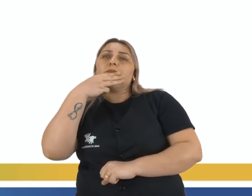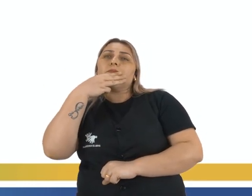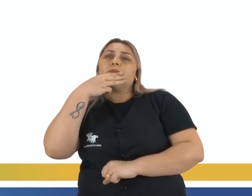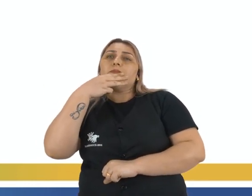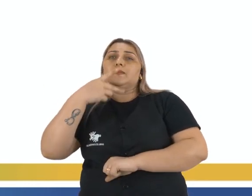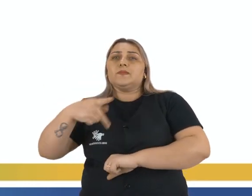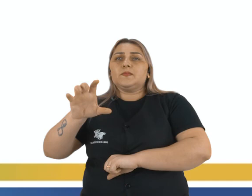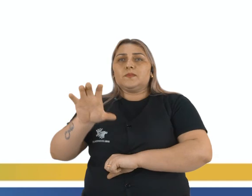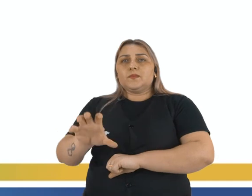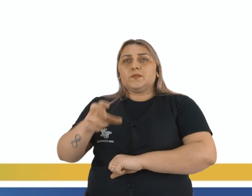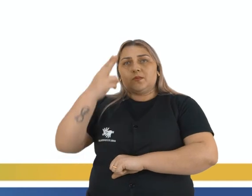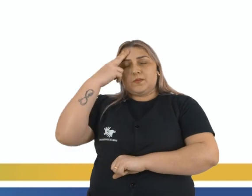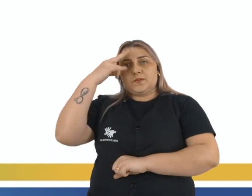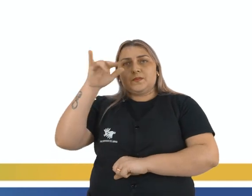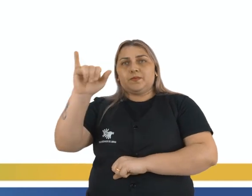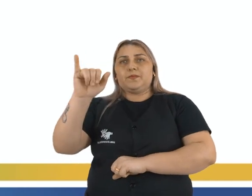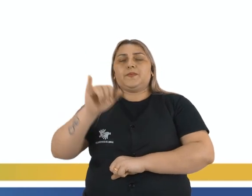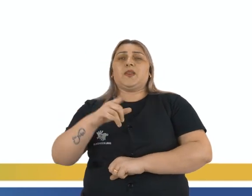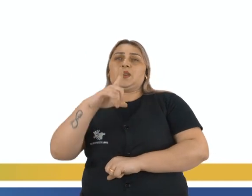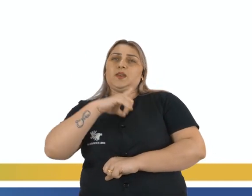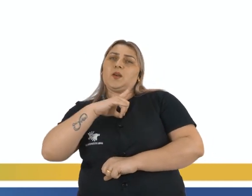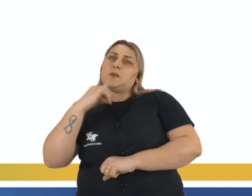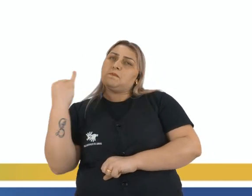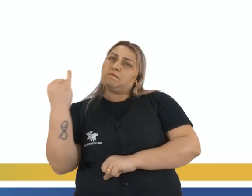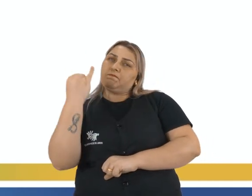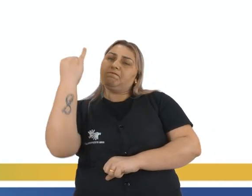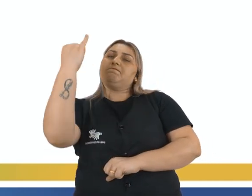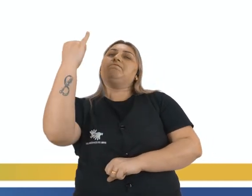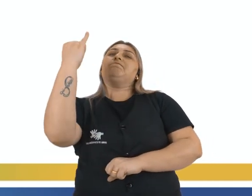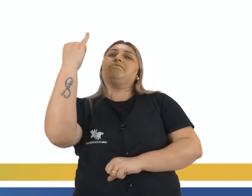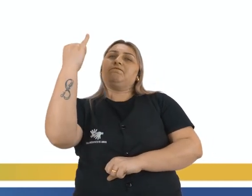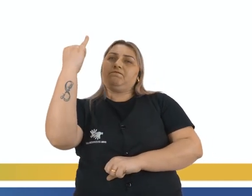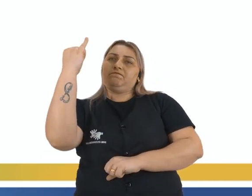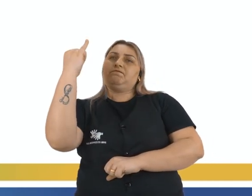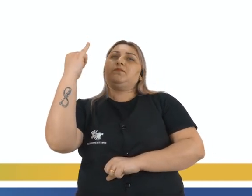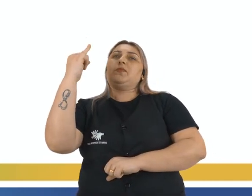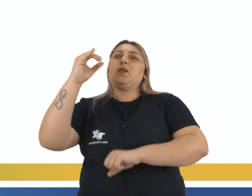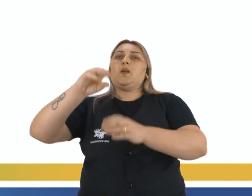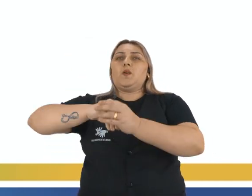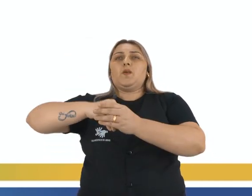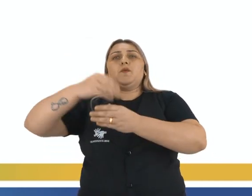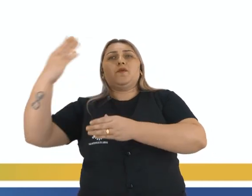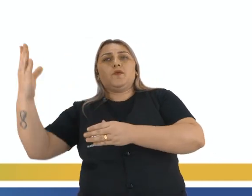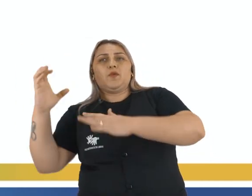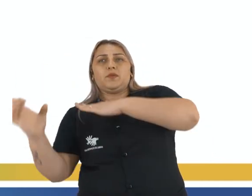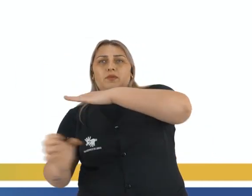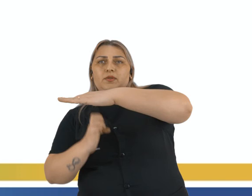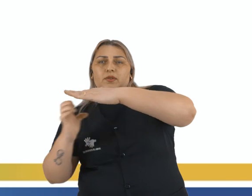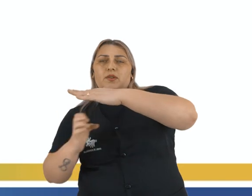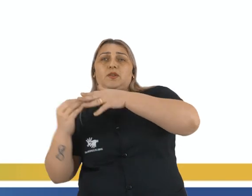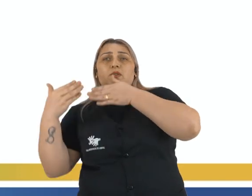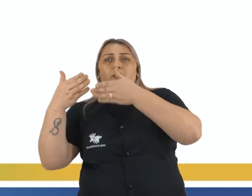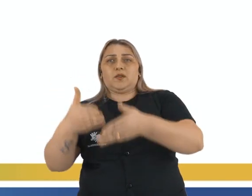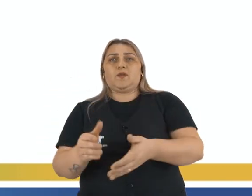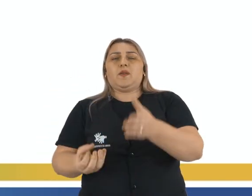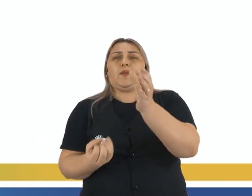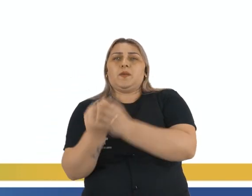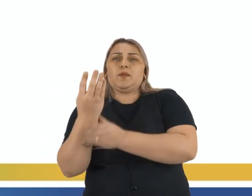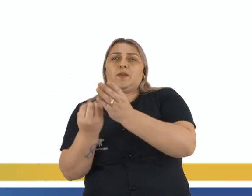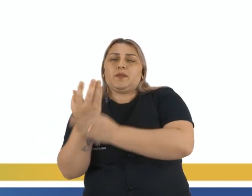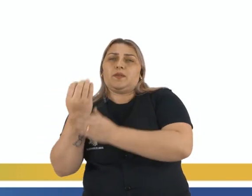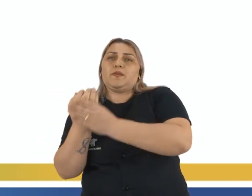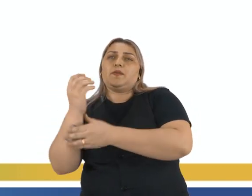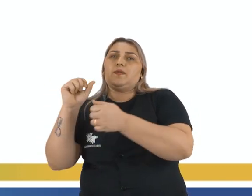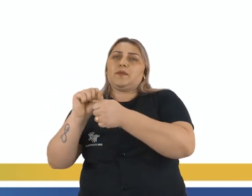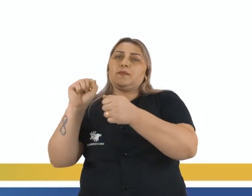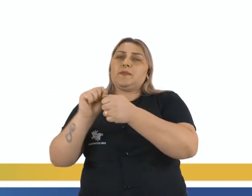localidade, do Haiti, tinha uma importância muito grande no mercado externo, né, então, chegou a produzir, chegou a